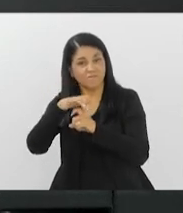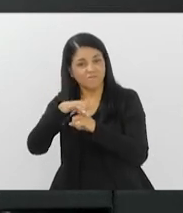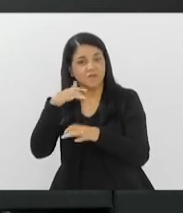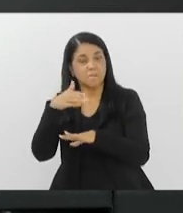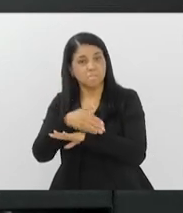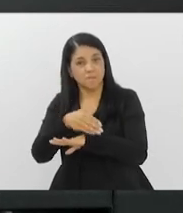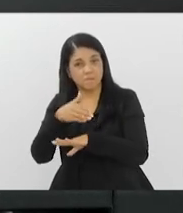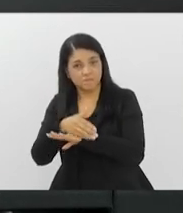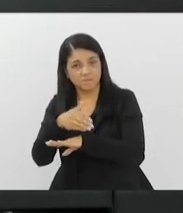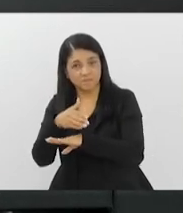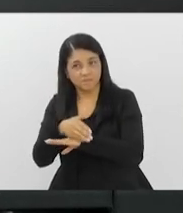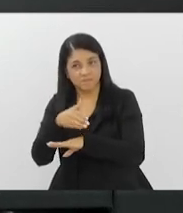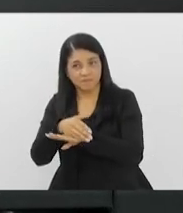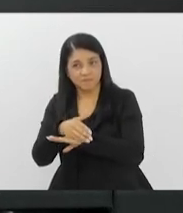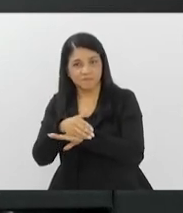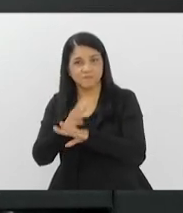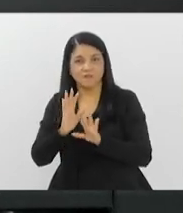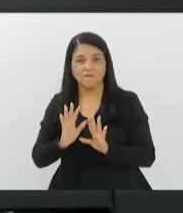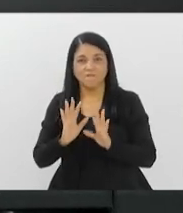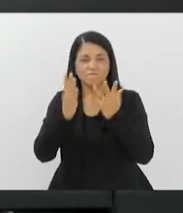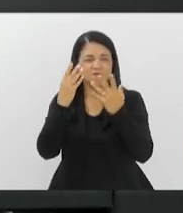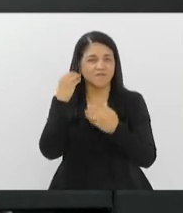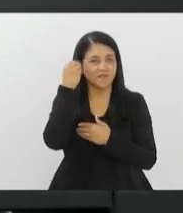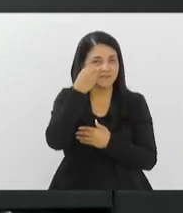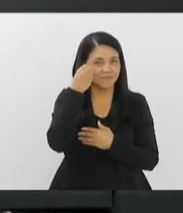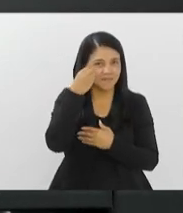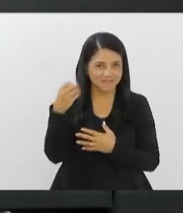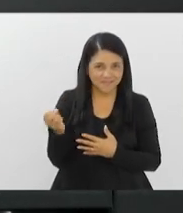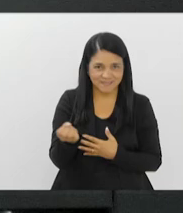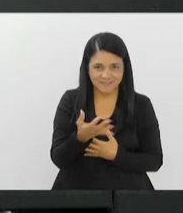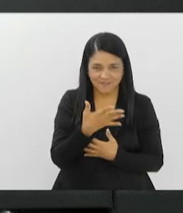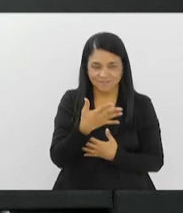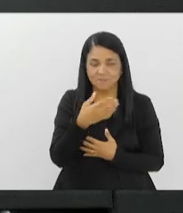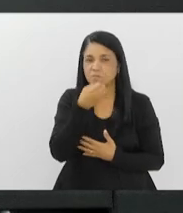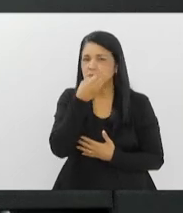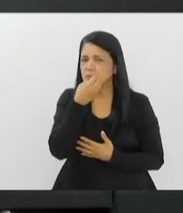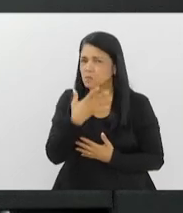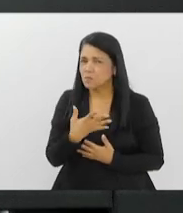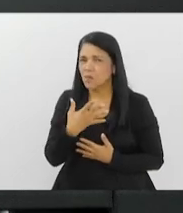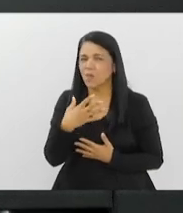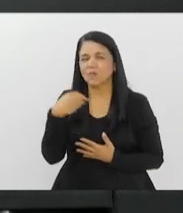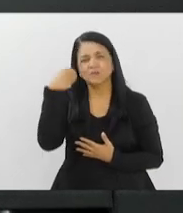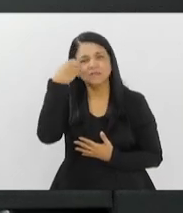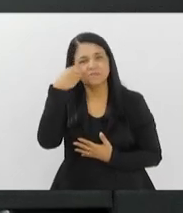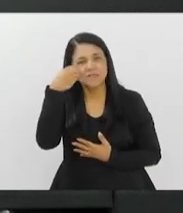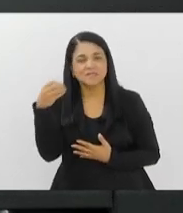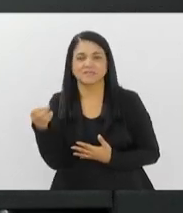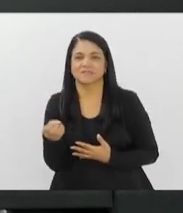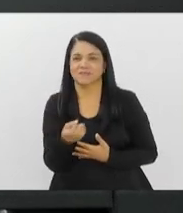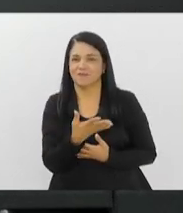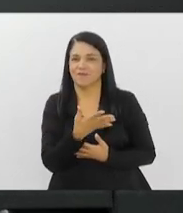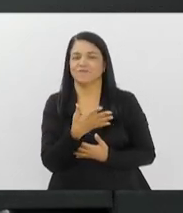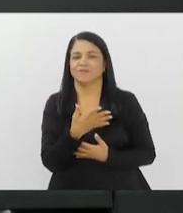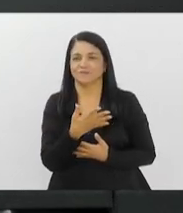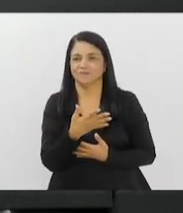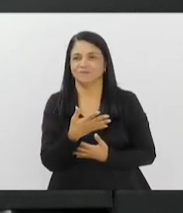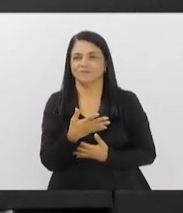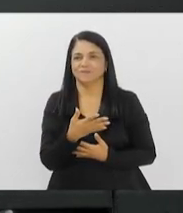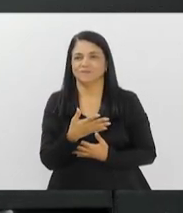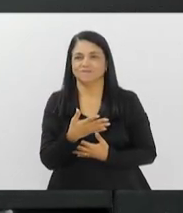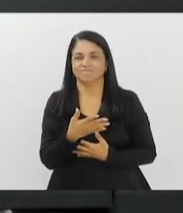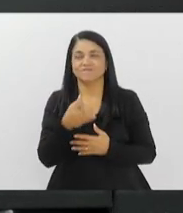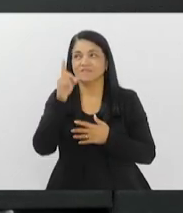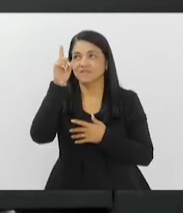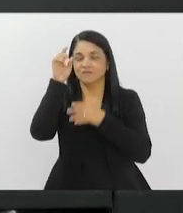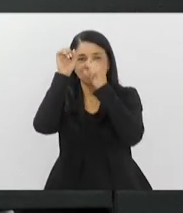participe e viva essa experiência nova. É muito bom, gente, viver novas experiências. É muito bom. Que